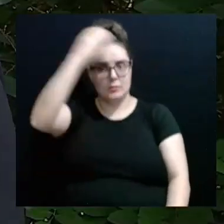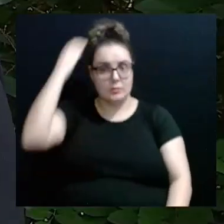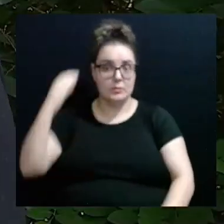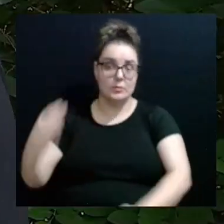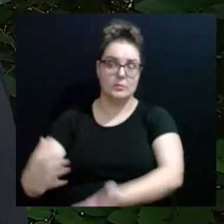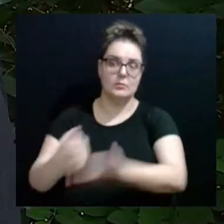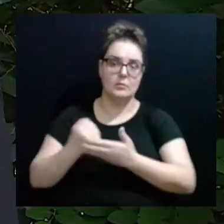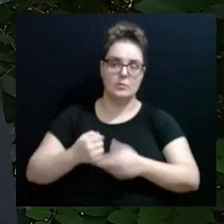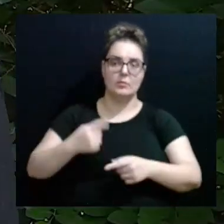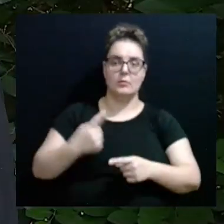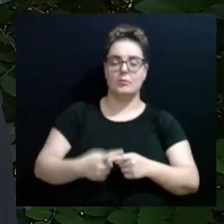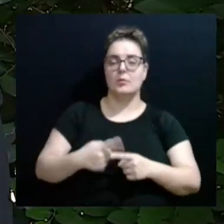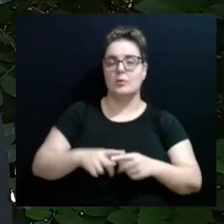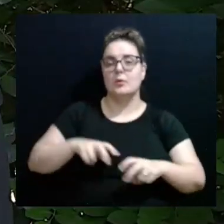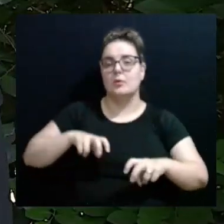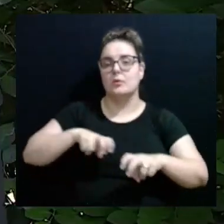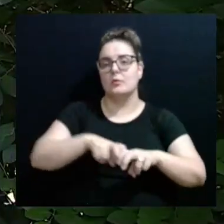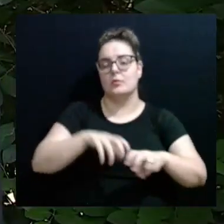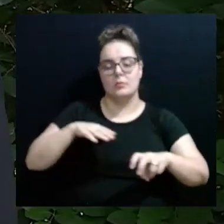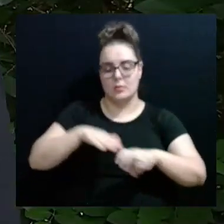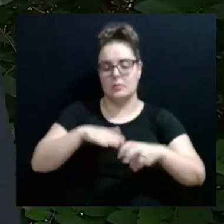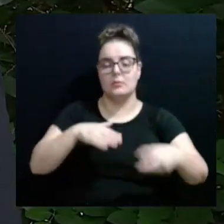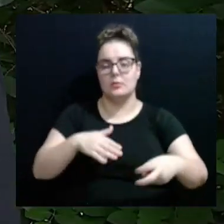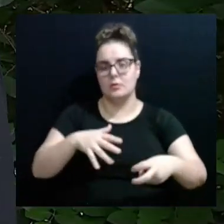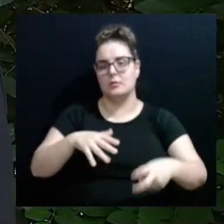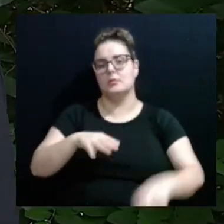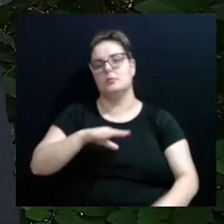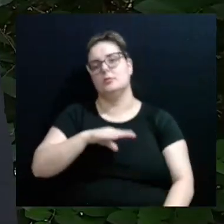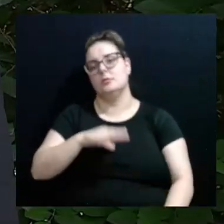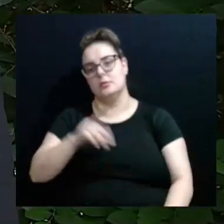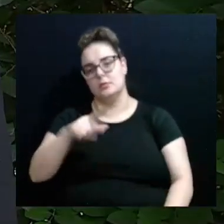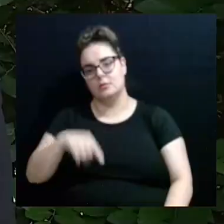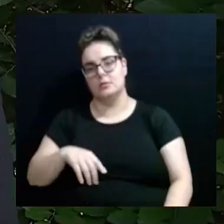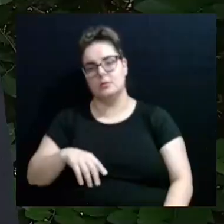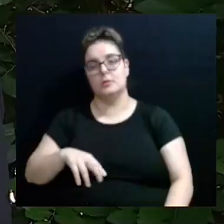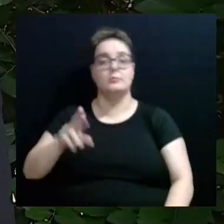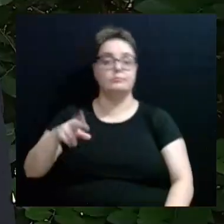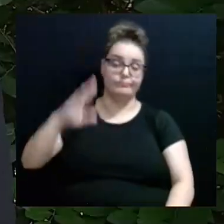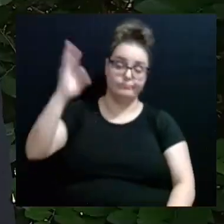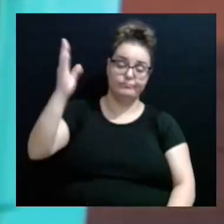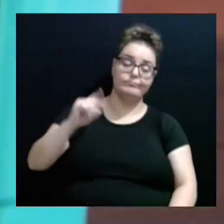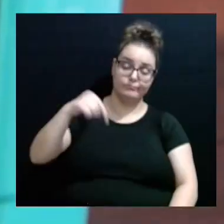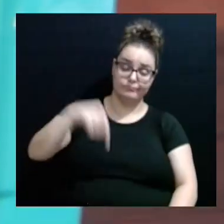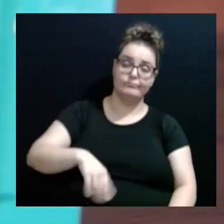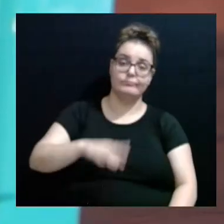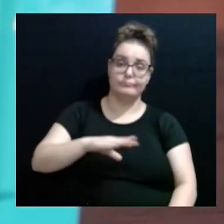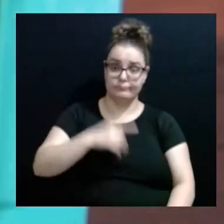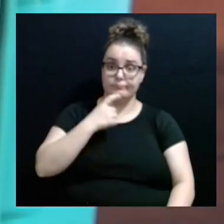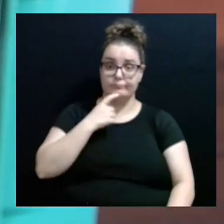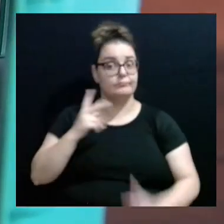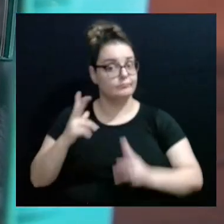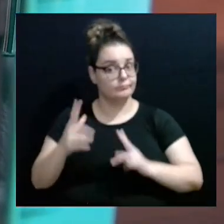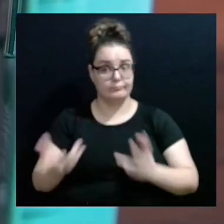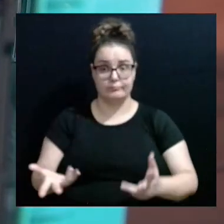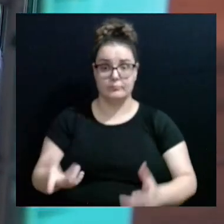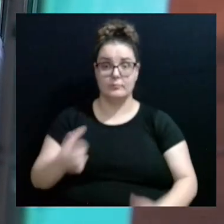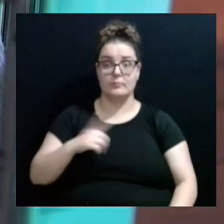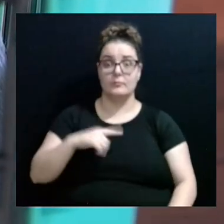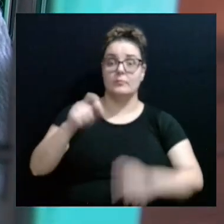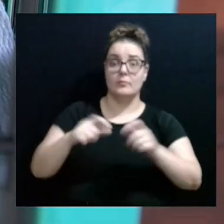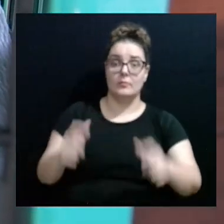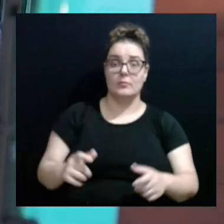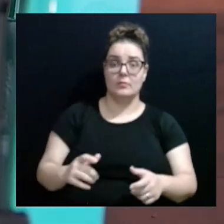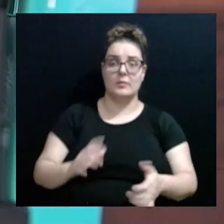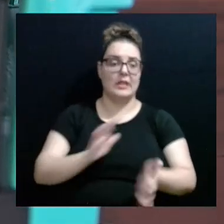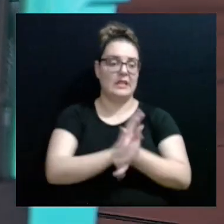na cidade. E esse é um grande caos no Brasil todo e aqui na cidade de Campinas não é diferente. Tem gente que abomina os gambás, acha que eles são